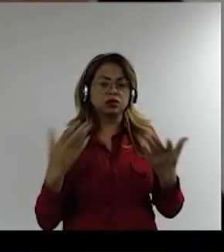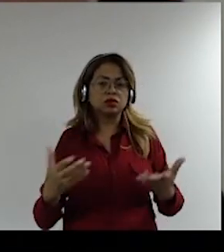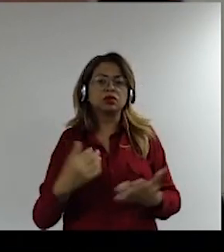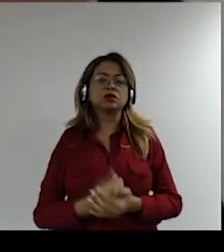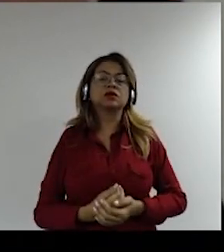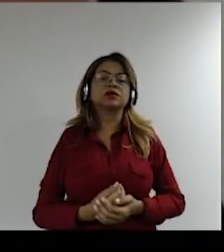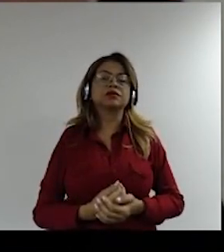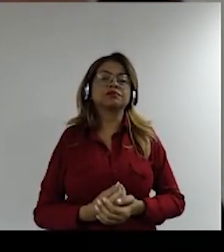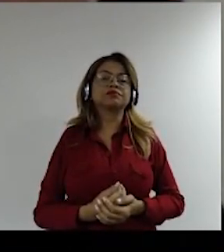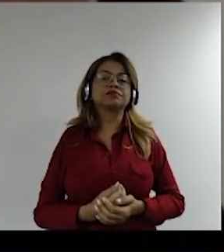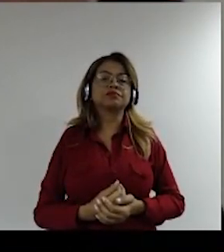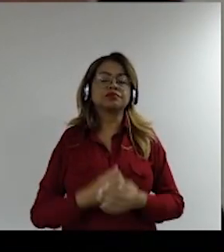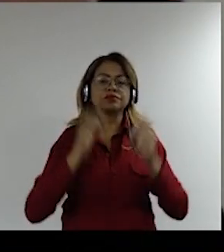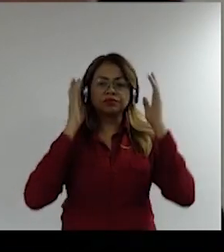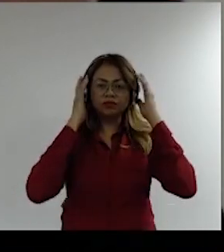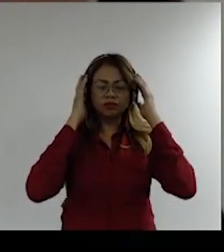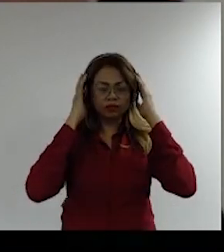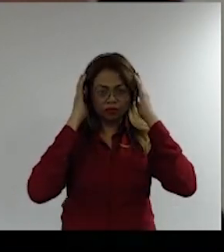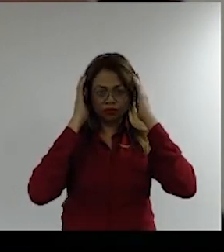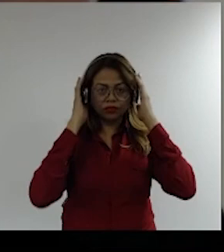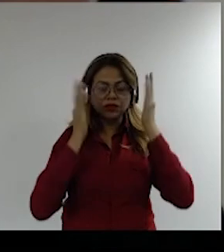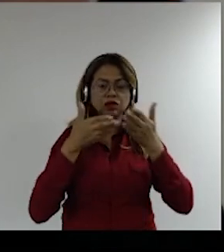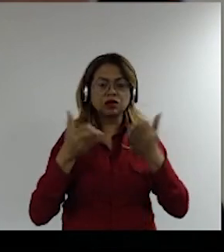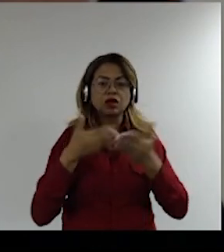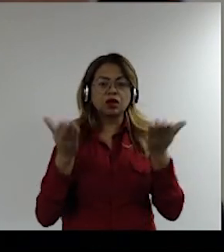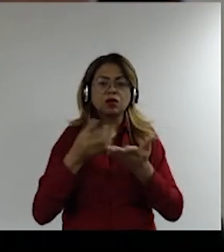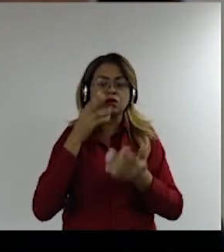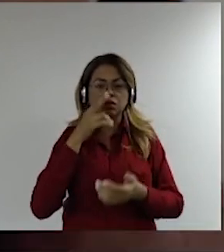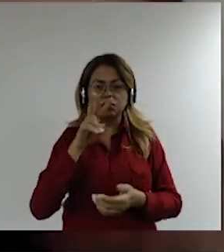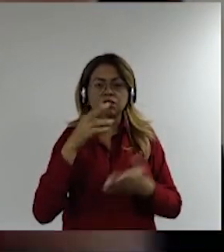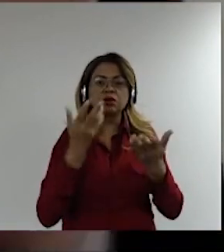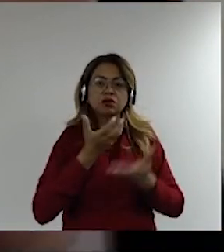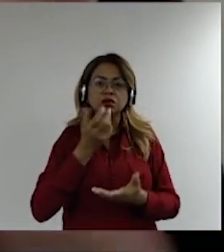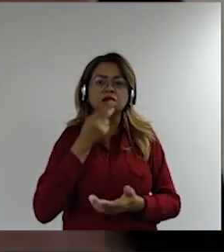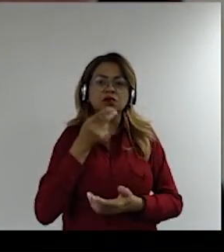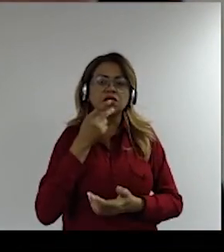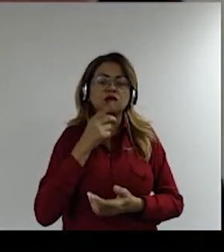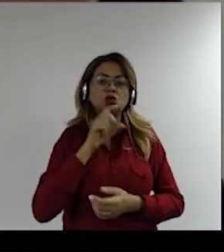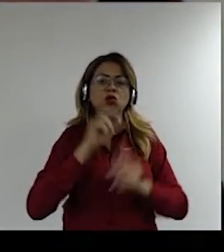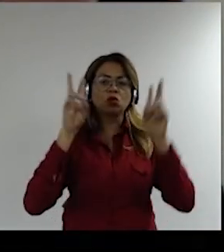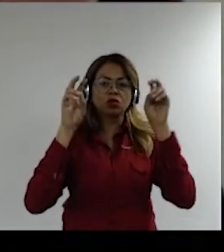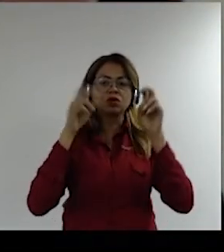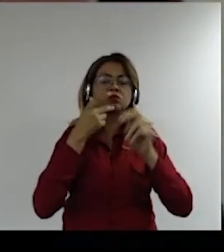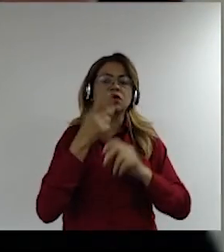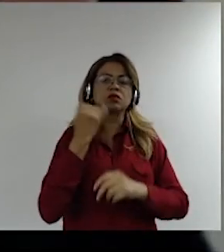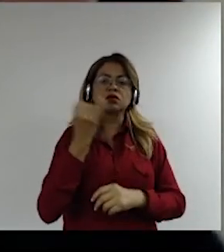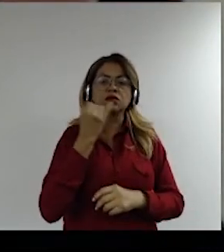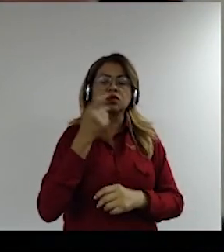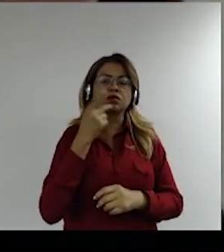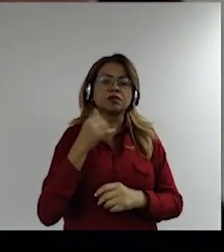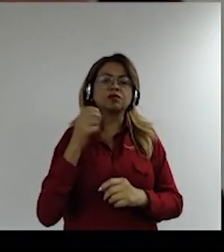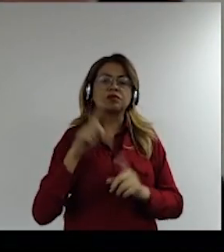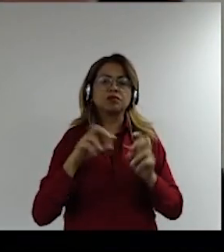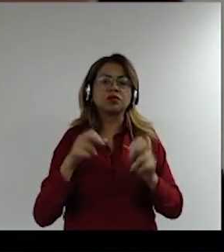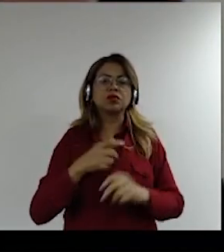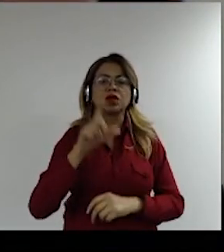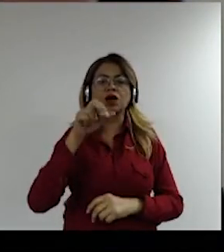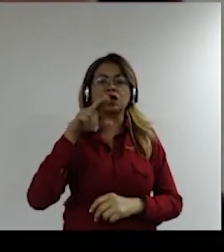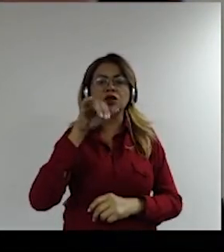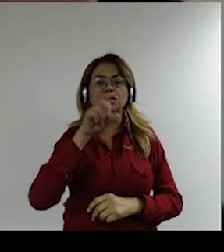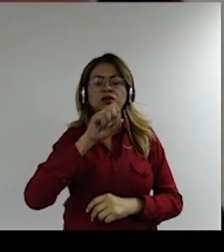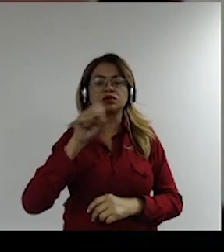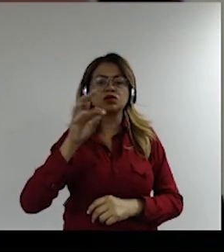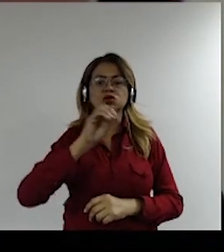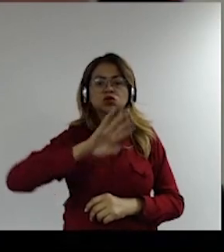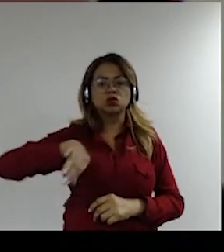dos professores, todos aqueles que nos acompanham nesse momento, eu quero trazer aqui uma frasezinha que eu acho interessantíssima, que é do Anísio Teixeira.